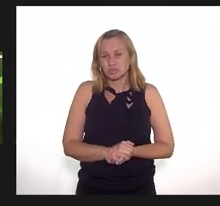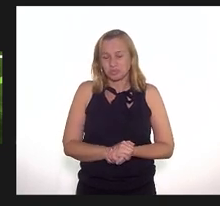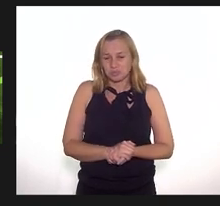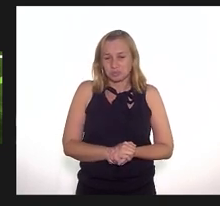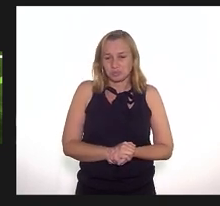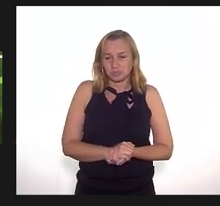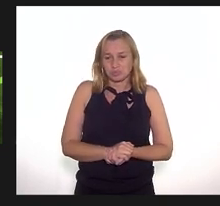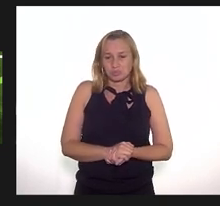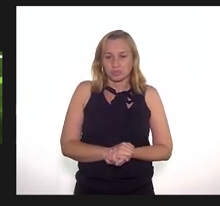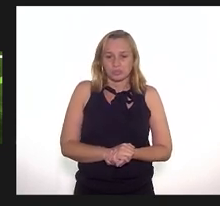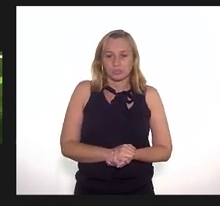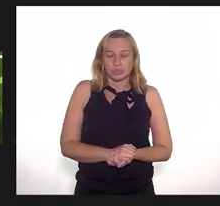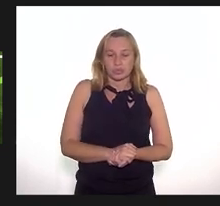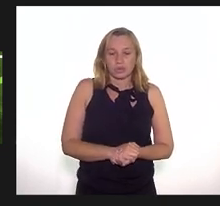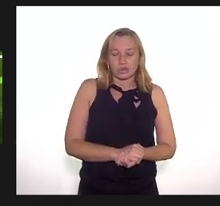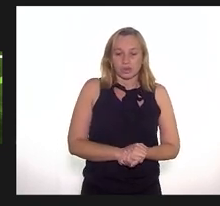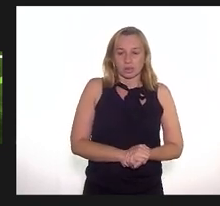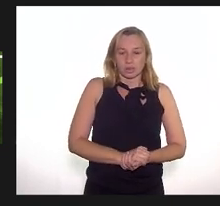porque